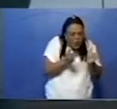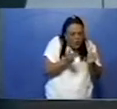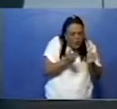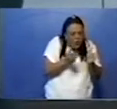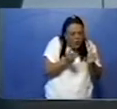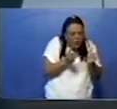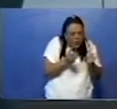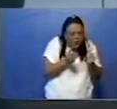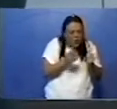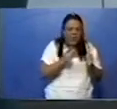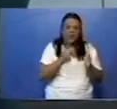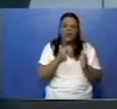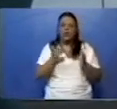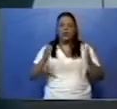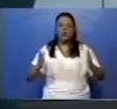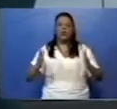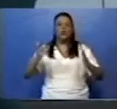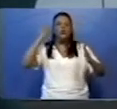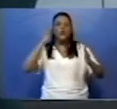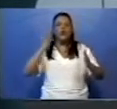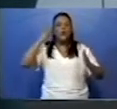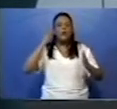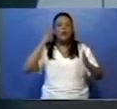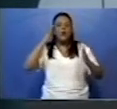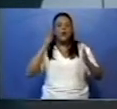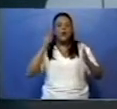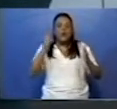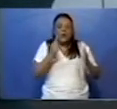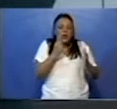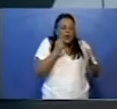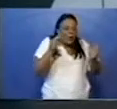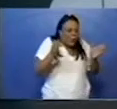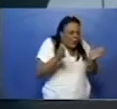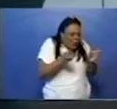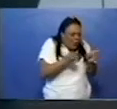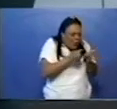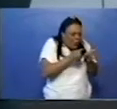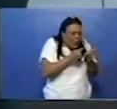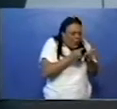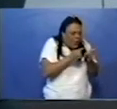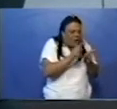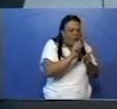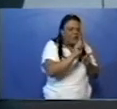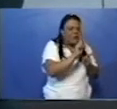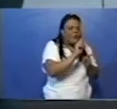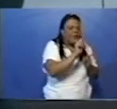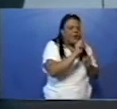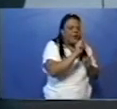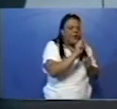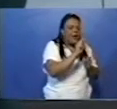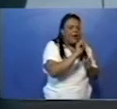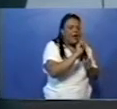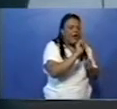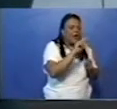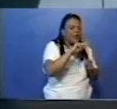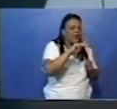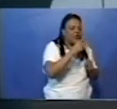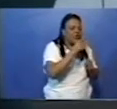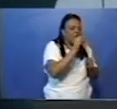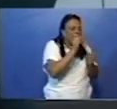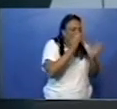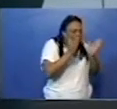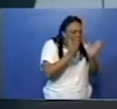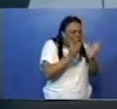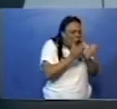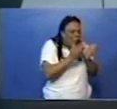tamanho normal do gato. Mas eu tenho um gato bem pequenininho. Então, esse gato... é um gatinho. O que, que eu usei